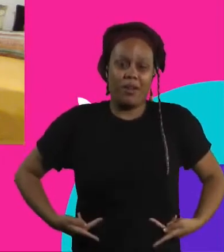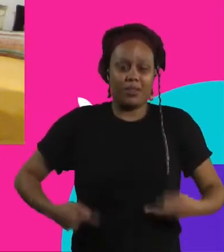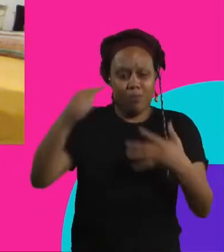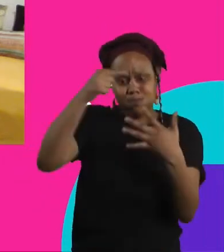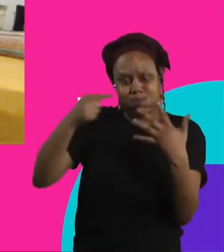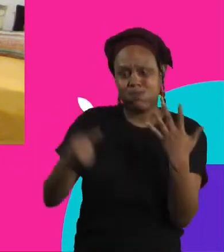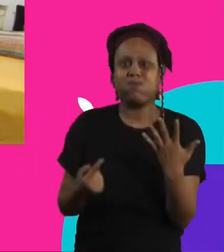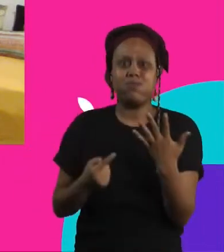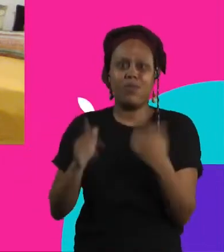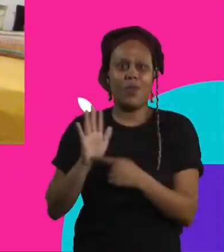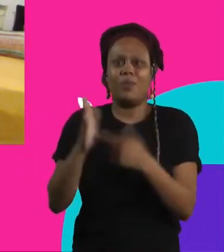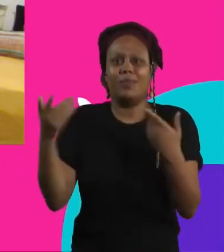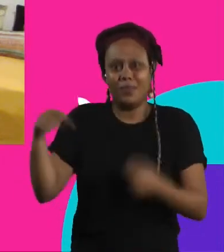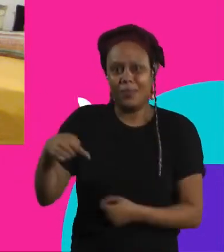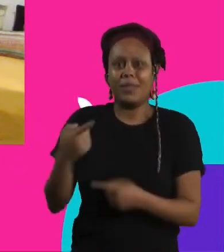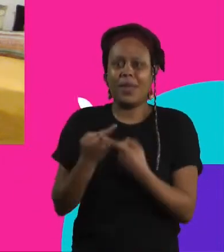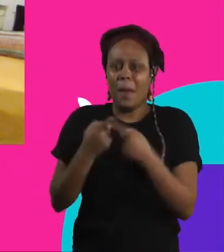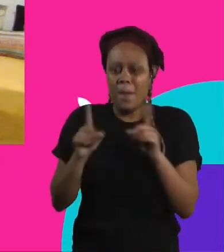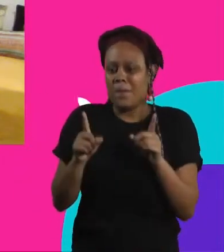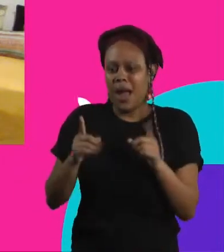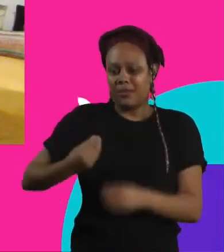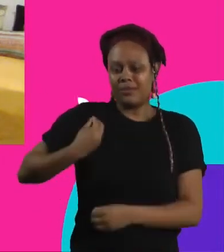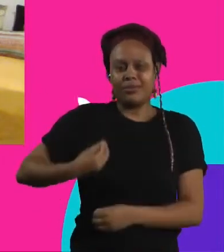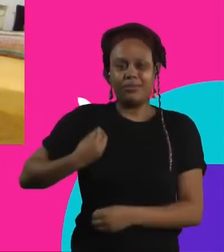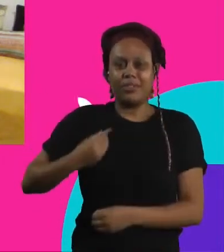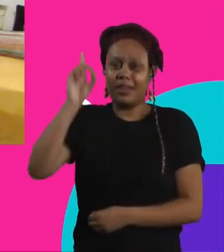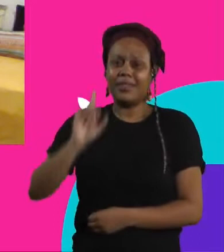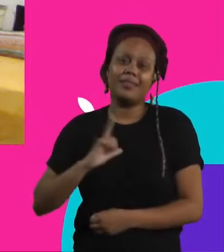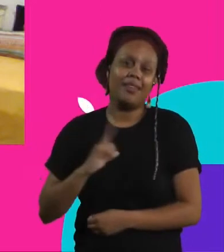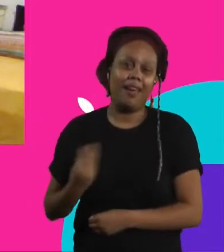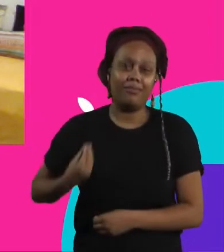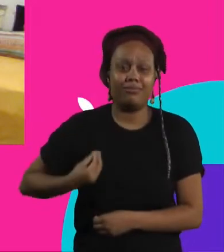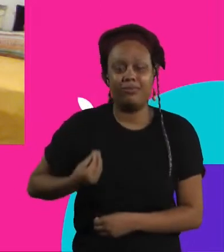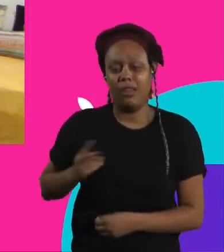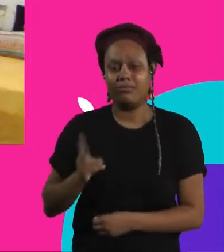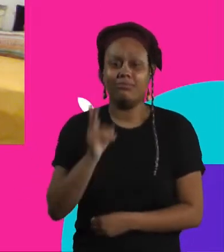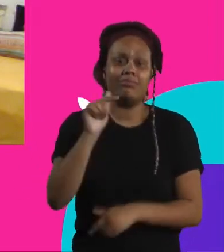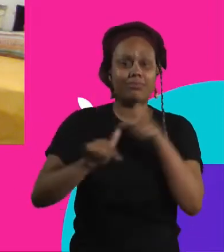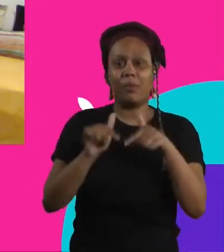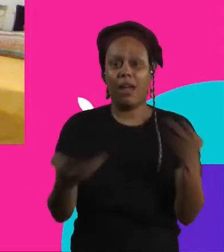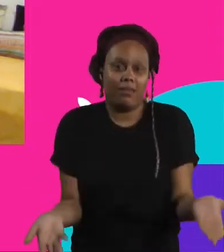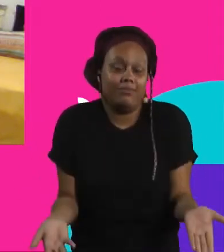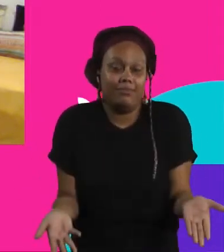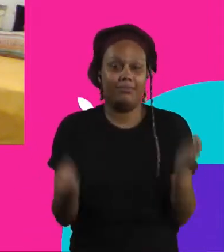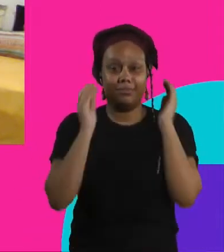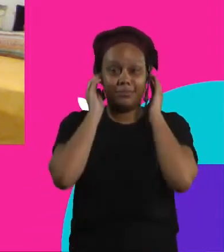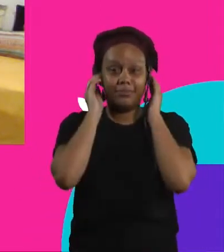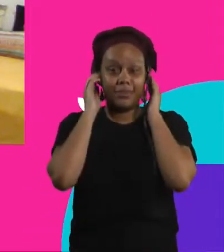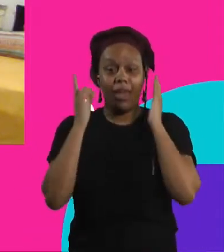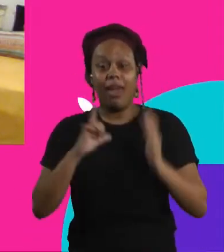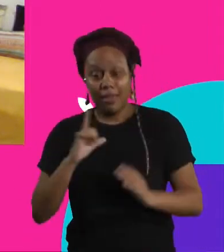que precisam ter direito à vida, a amar, a trabalhar, como é que faz sem trabalhar, né? Então, você tem direito a ter